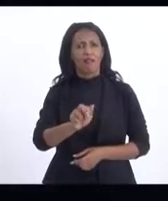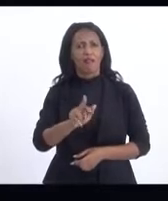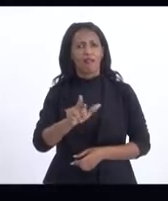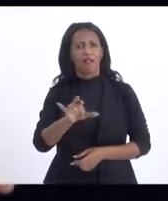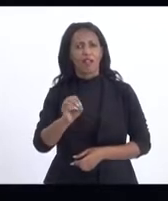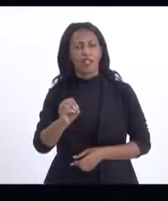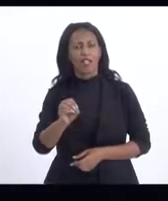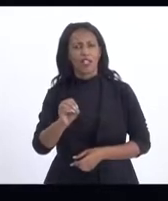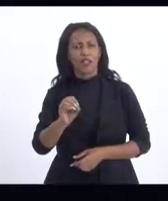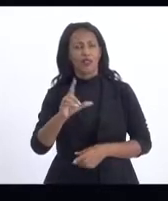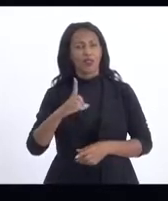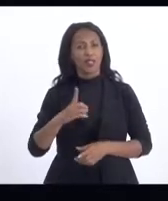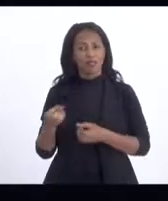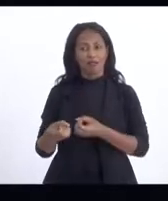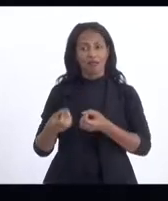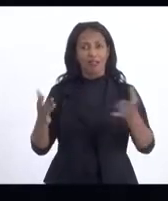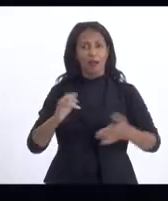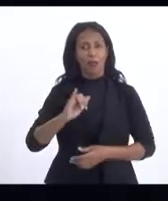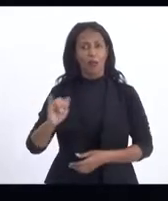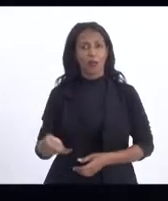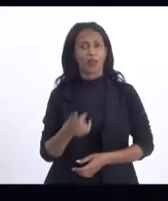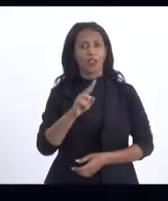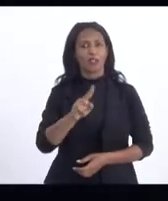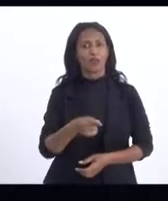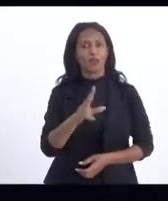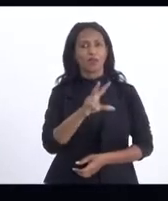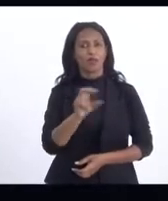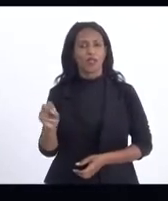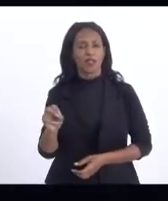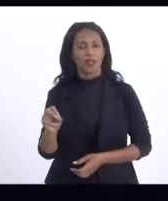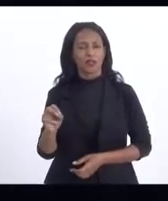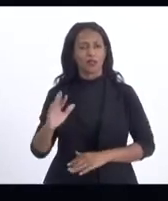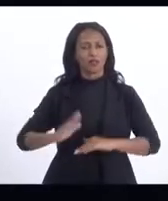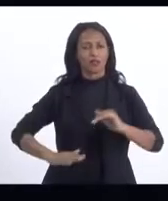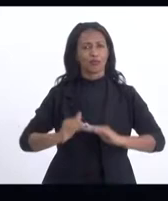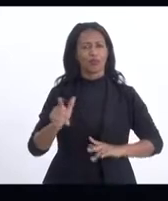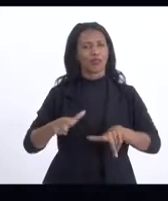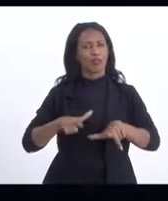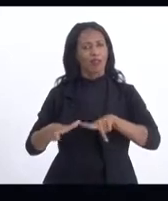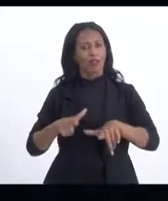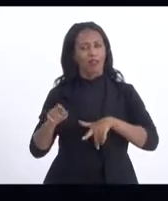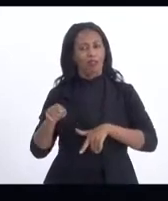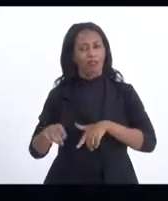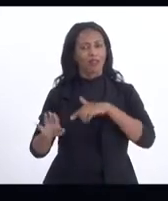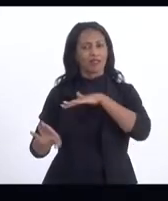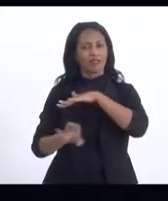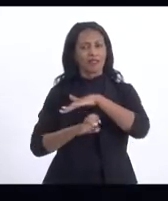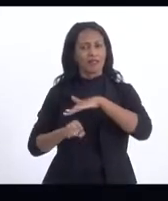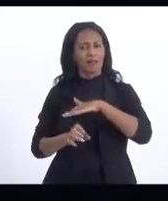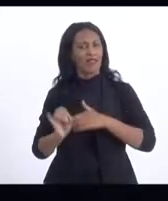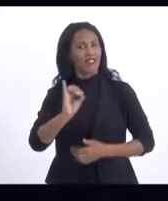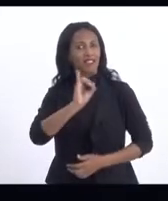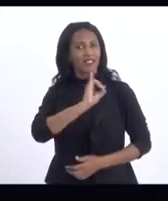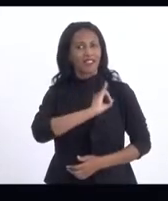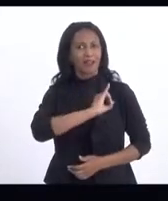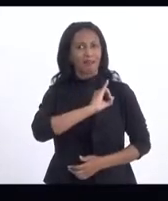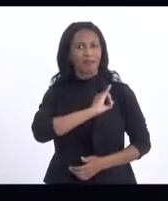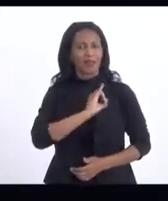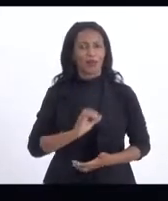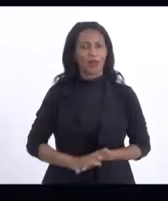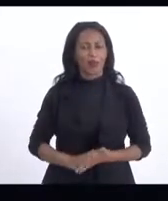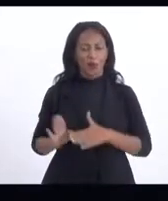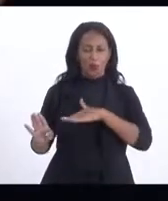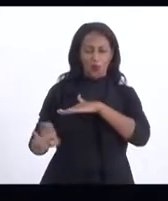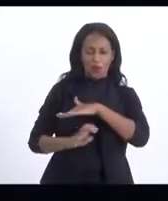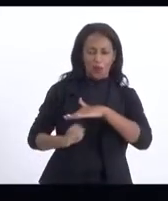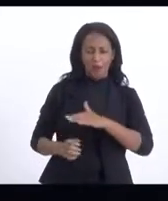capitaneia 1.500 empregos. Isso é importante na nossa região. Esta empresa é de Itaperuna, o empresário mora em